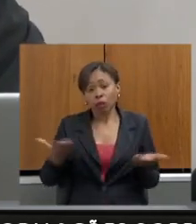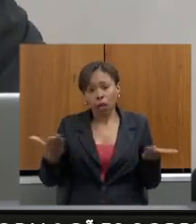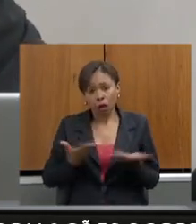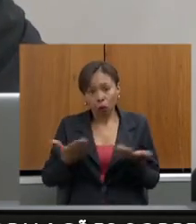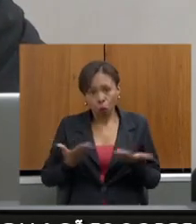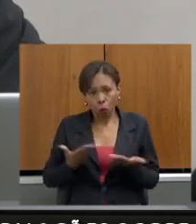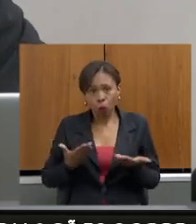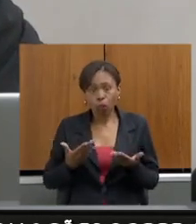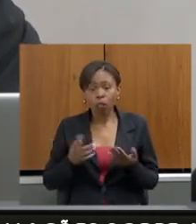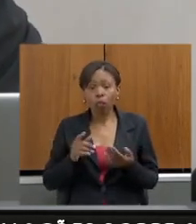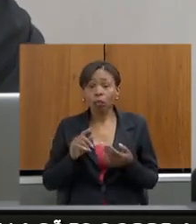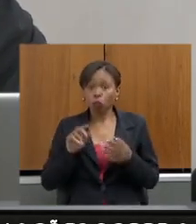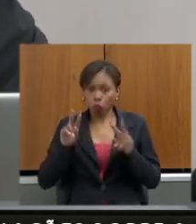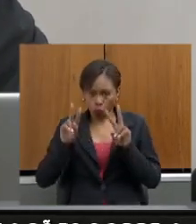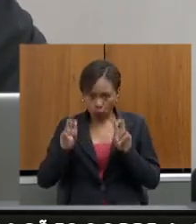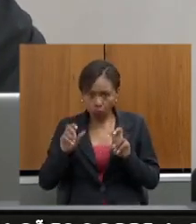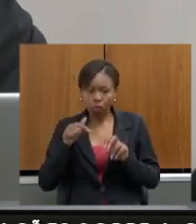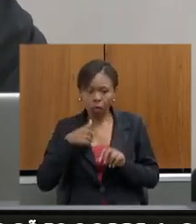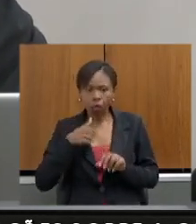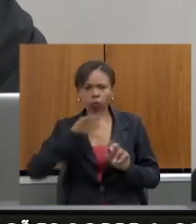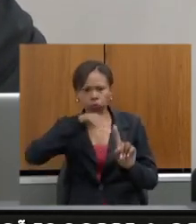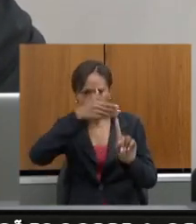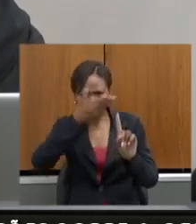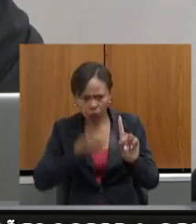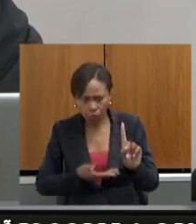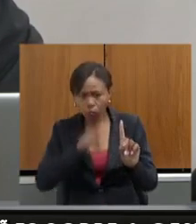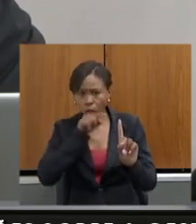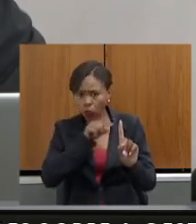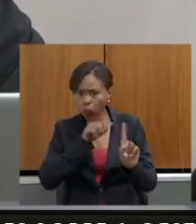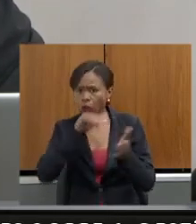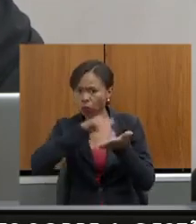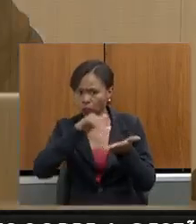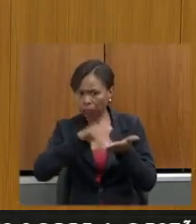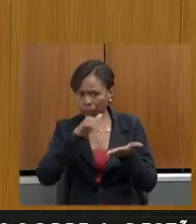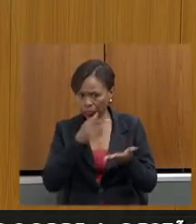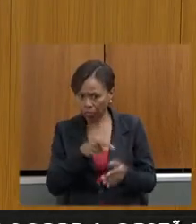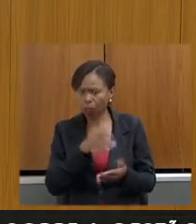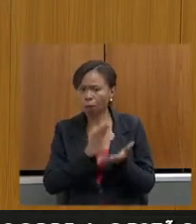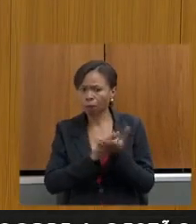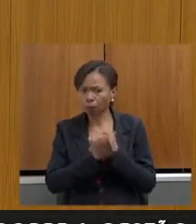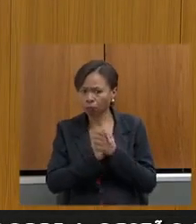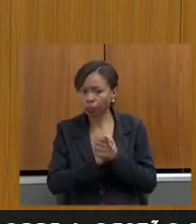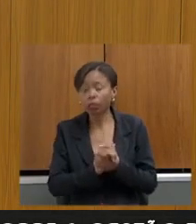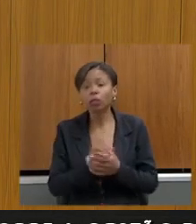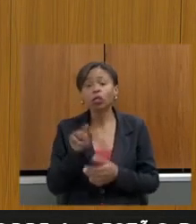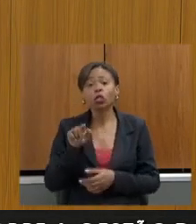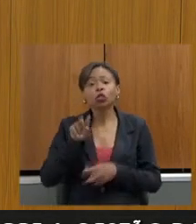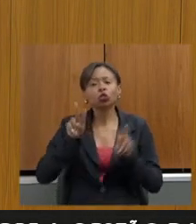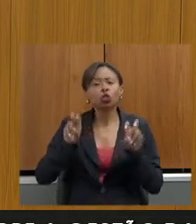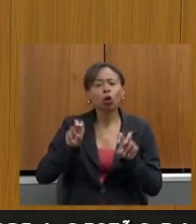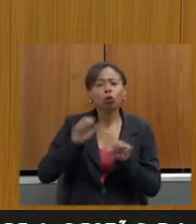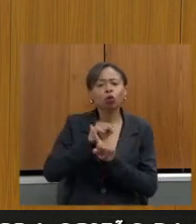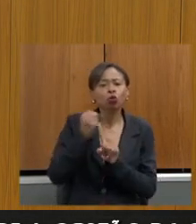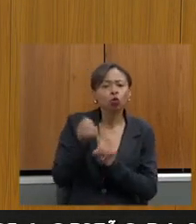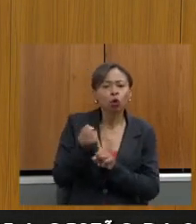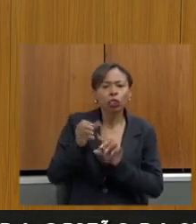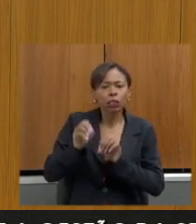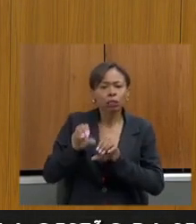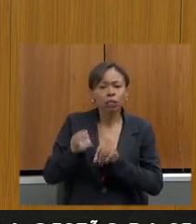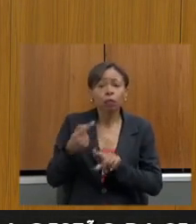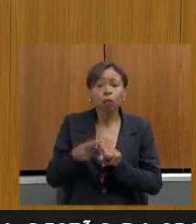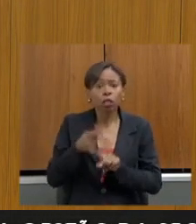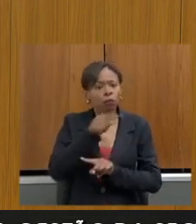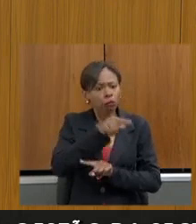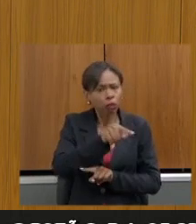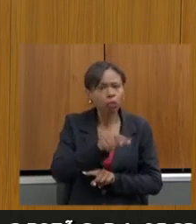nesse ponto eu quero aqui render a sua homenagem ao senhor é o foco desse assunto sócio cativo principalmente o senhor